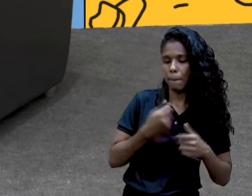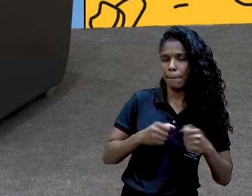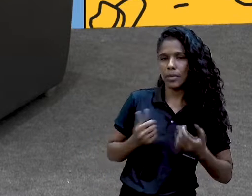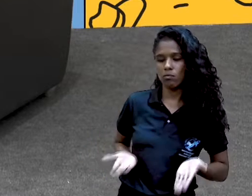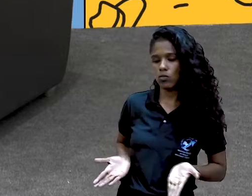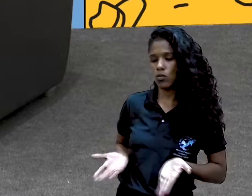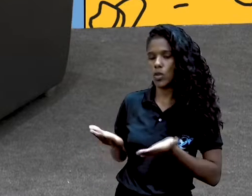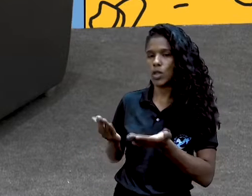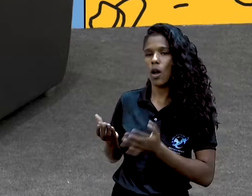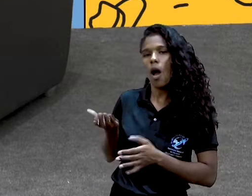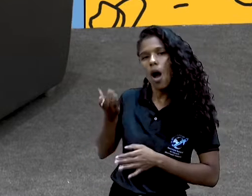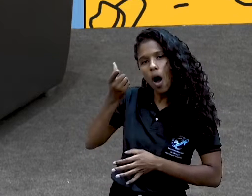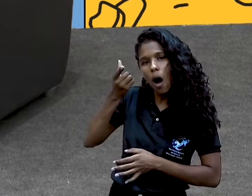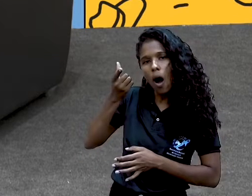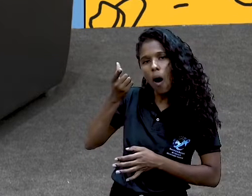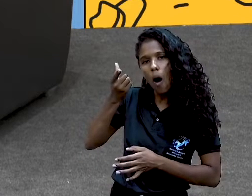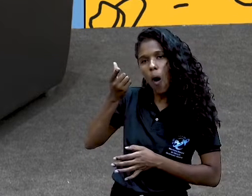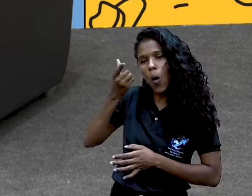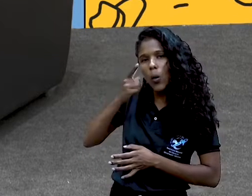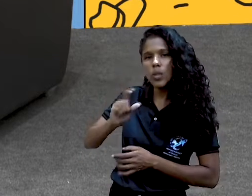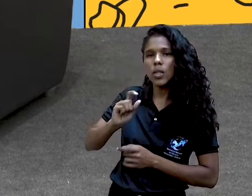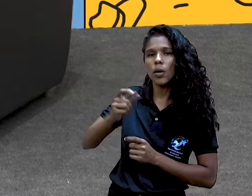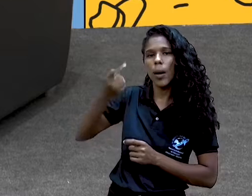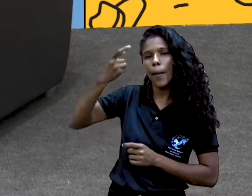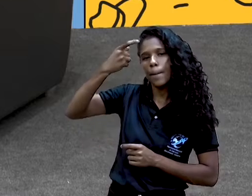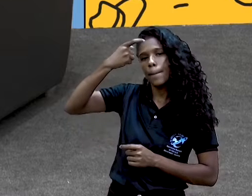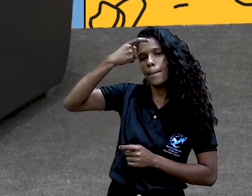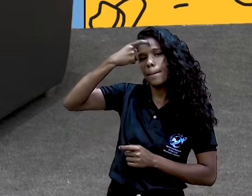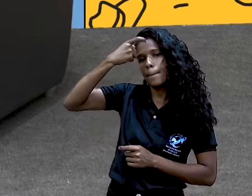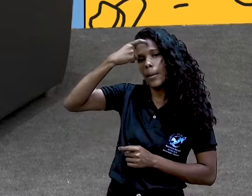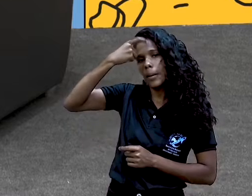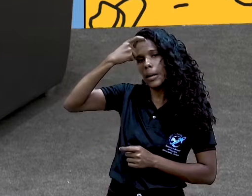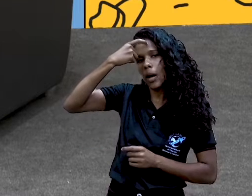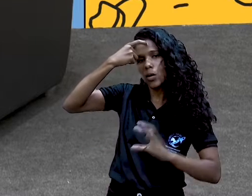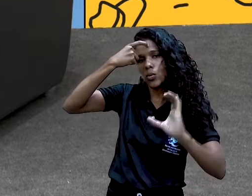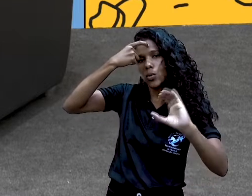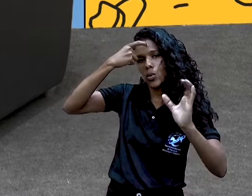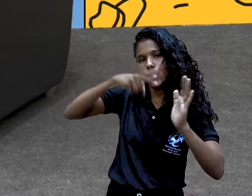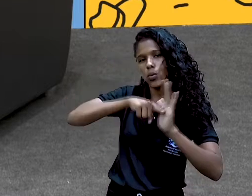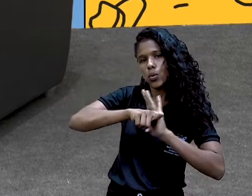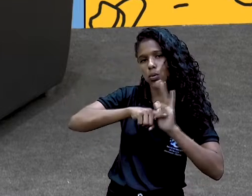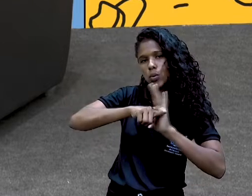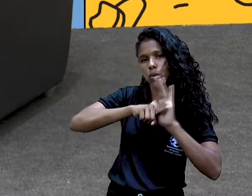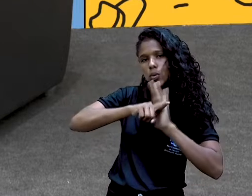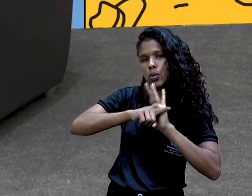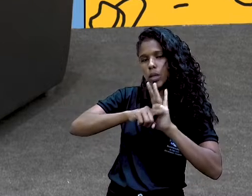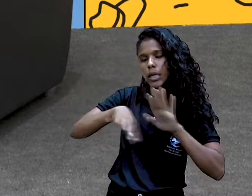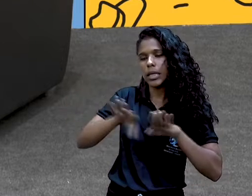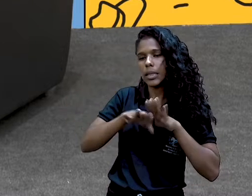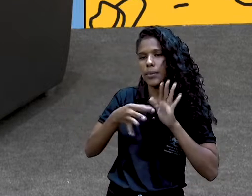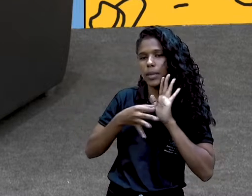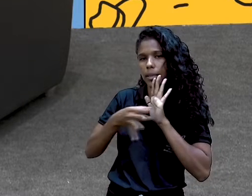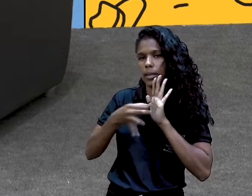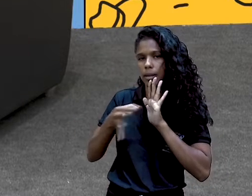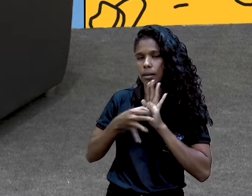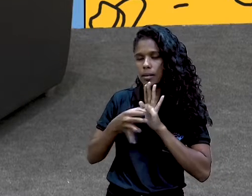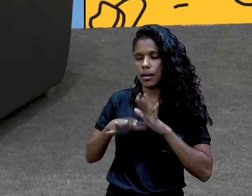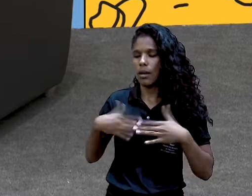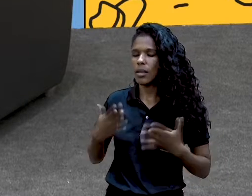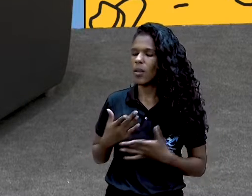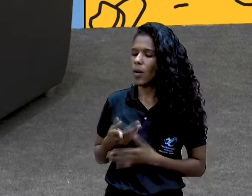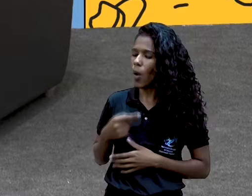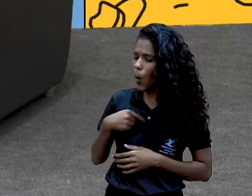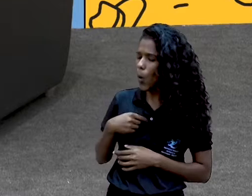pensamento científico, sabe, é aquele pensamento onde você pega as ciências que a gente estuda e verifica como aquilo foi usado para resolver